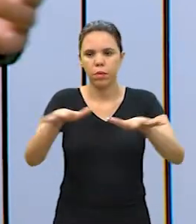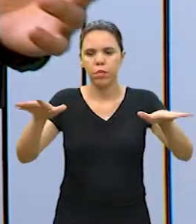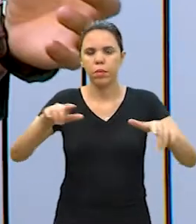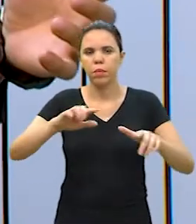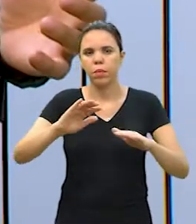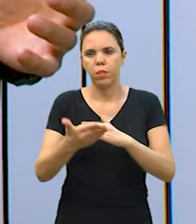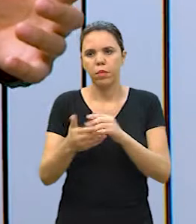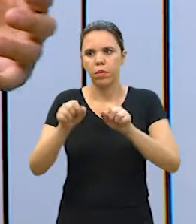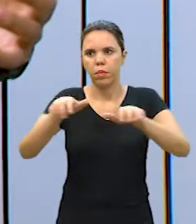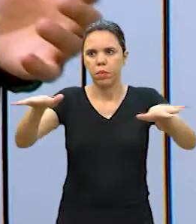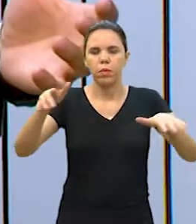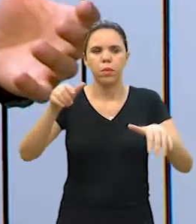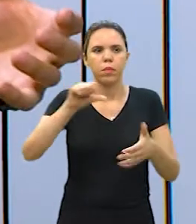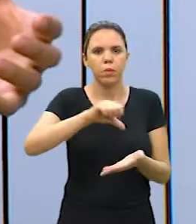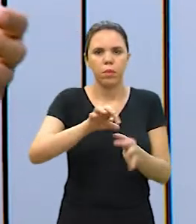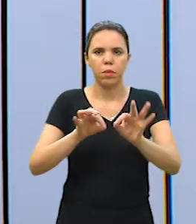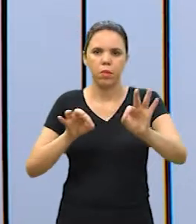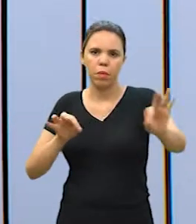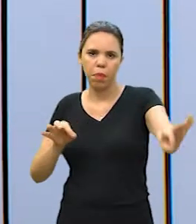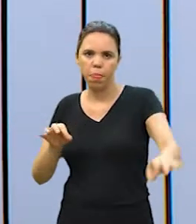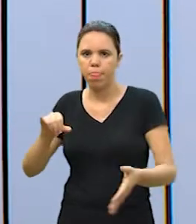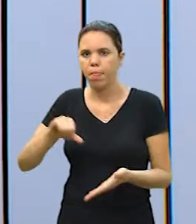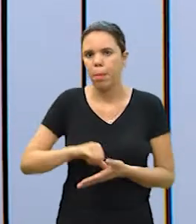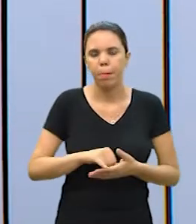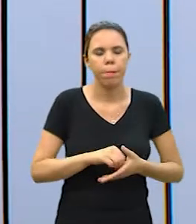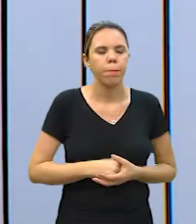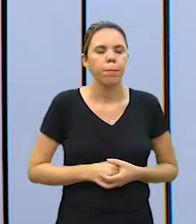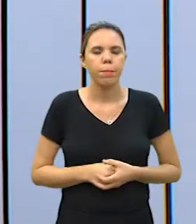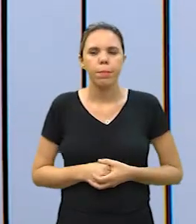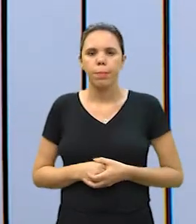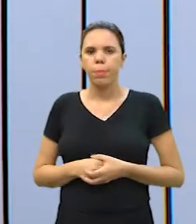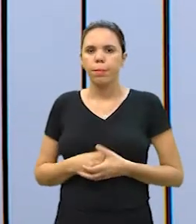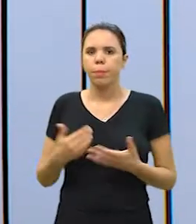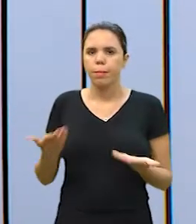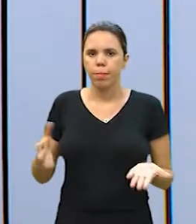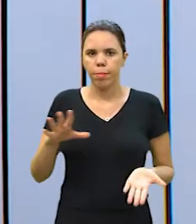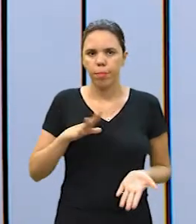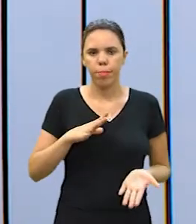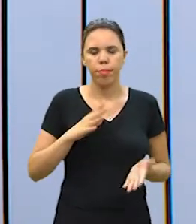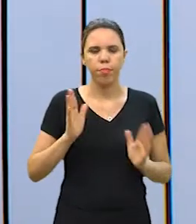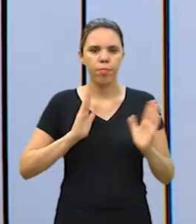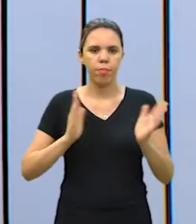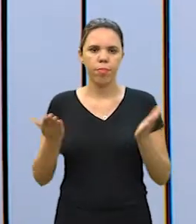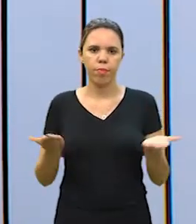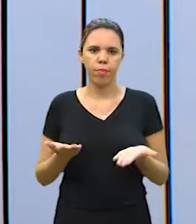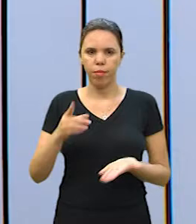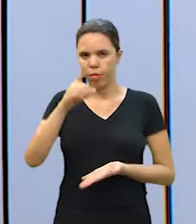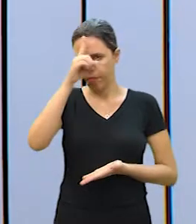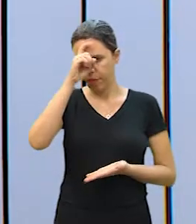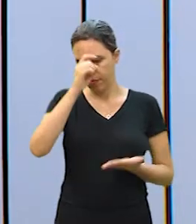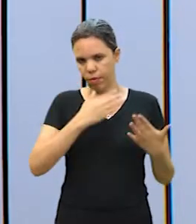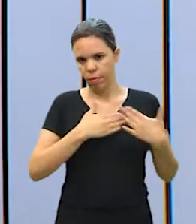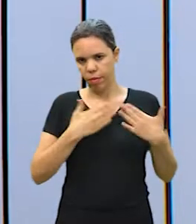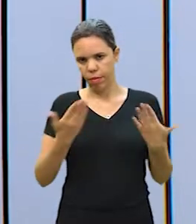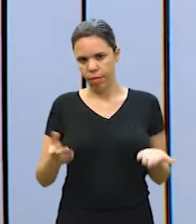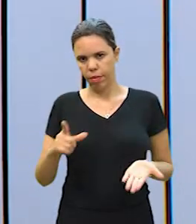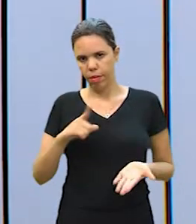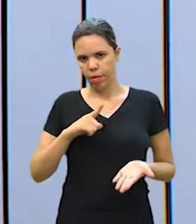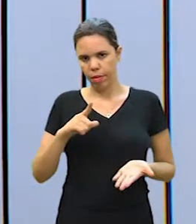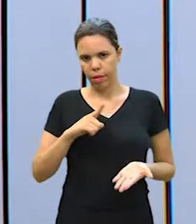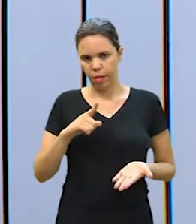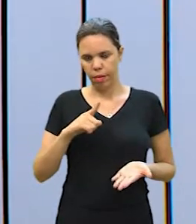onde alguns bairros são distantes do centro. Então, as carretas hoje do Hospital do Amor, elas